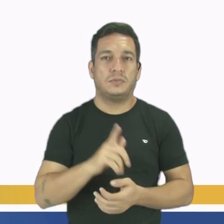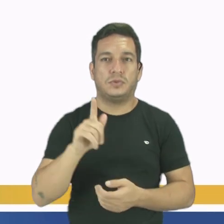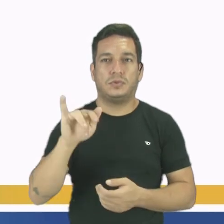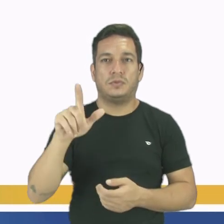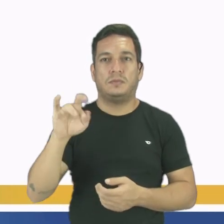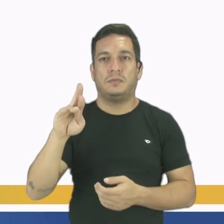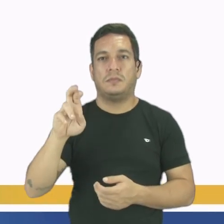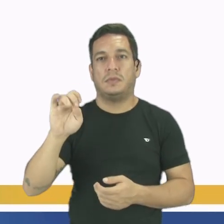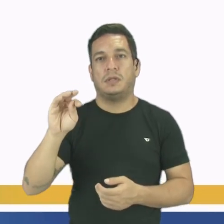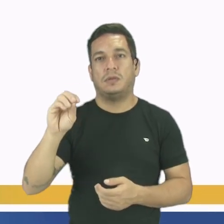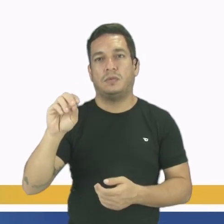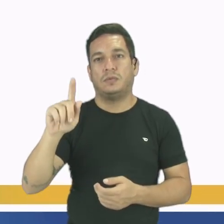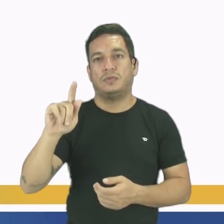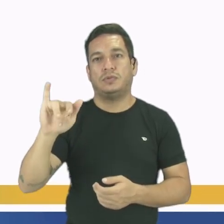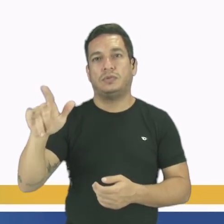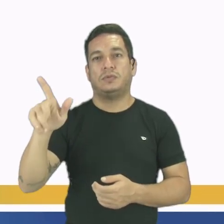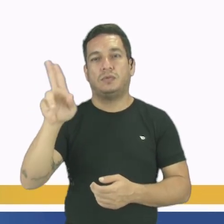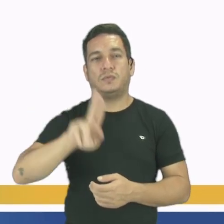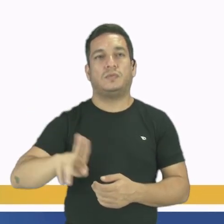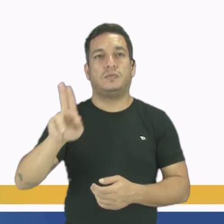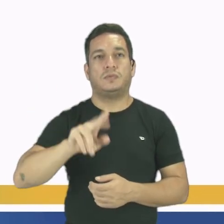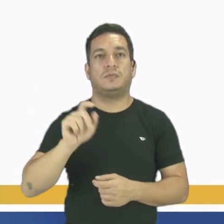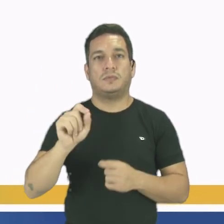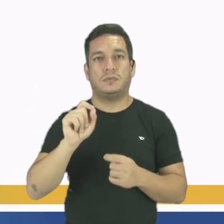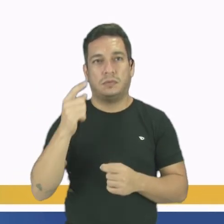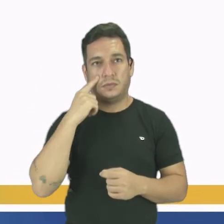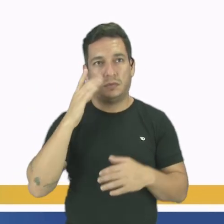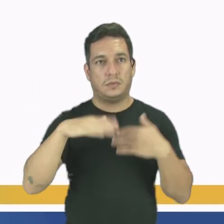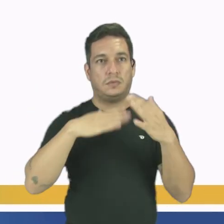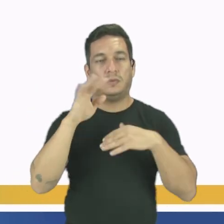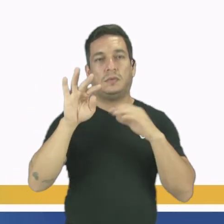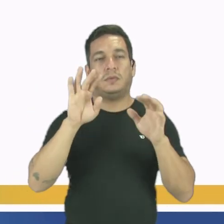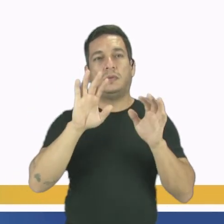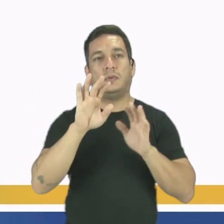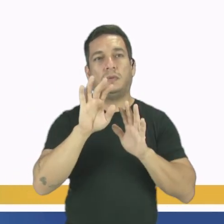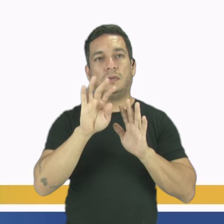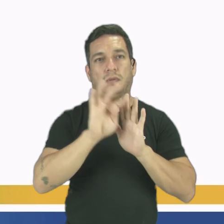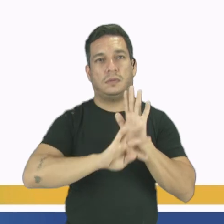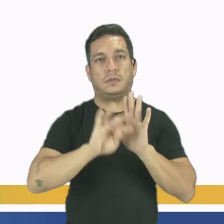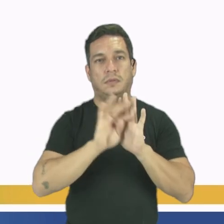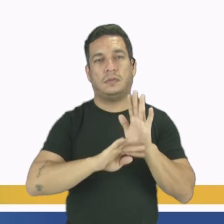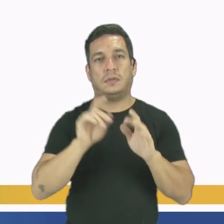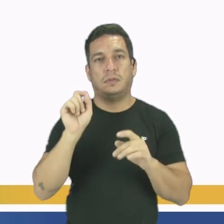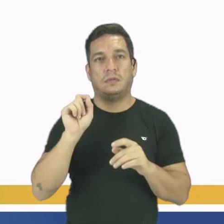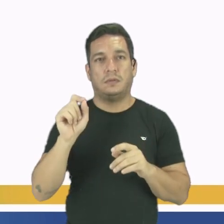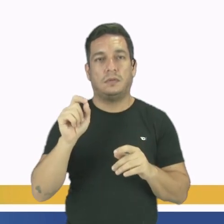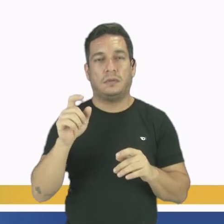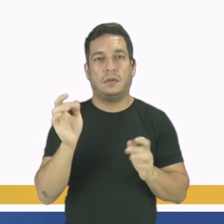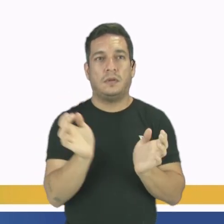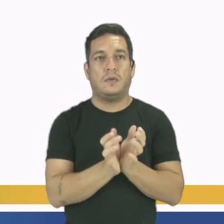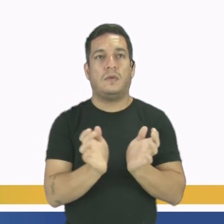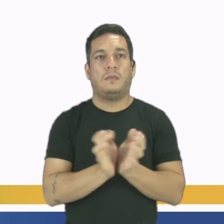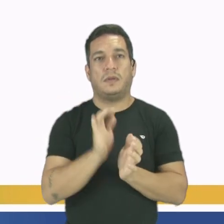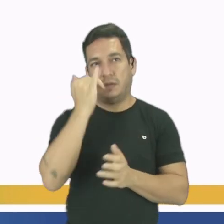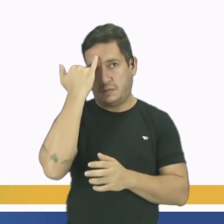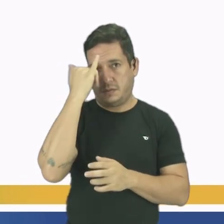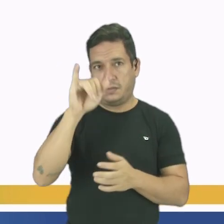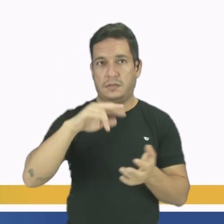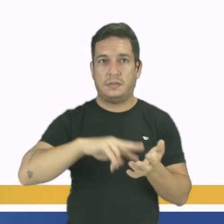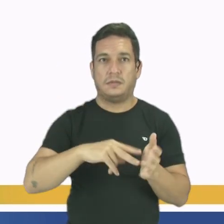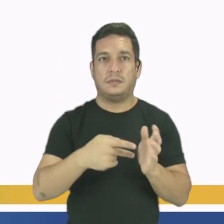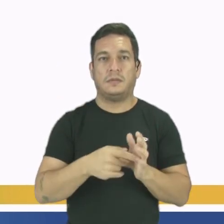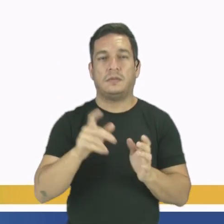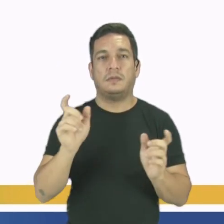Gilberto Gil, em seu poema, usa um procedimento de construção textual que consiste em agrupar ideias